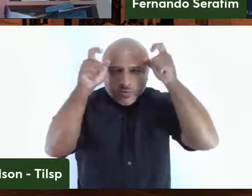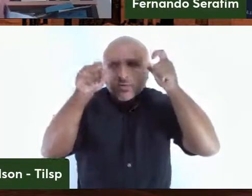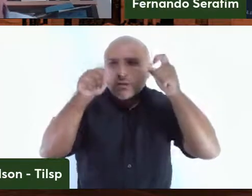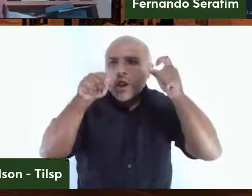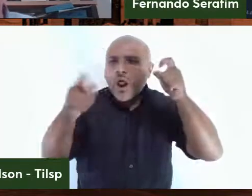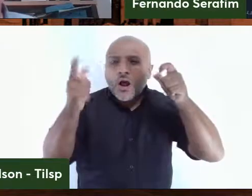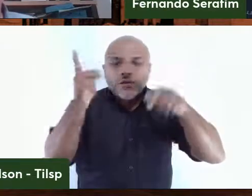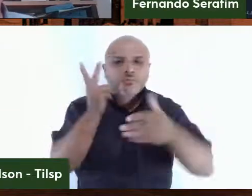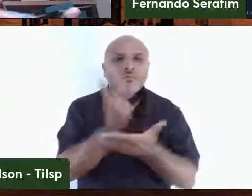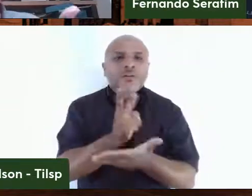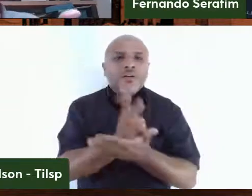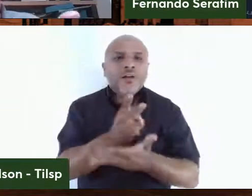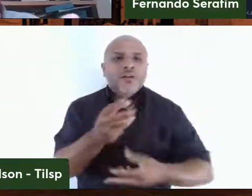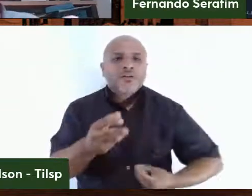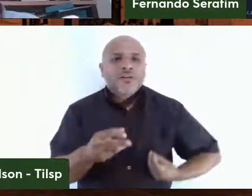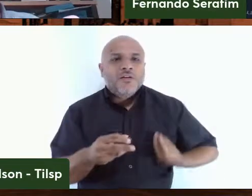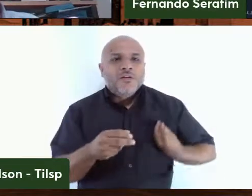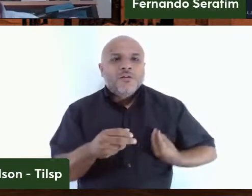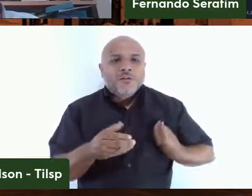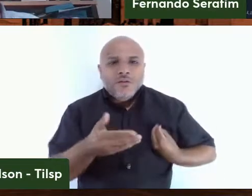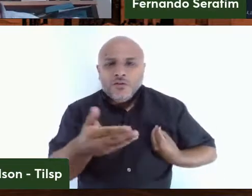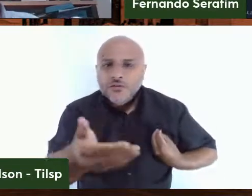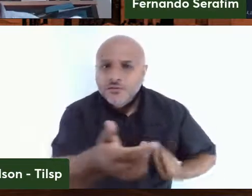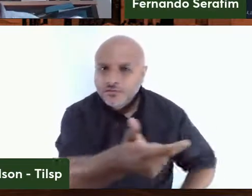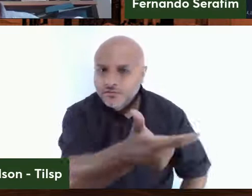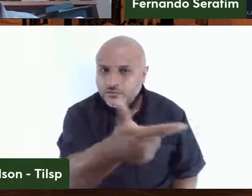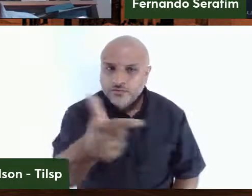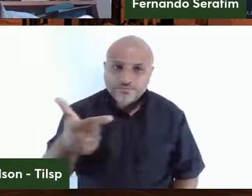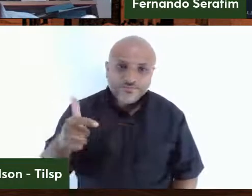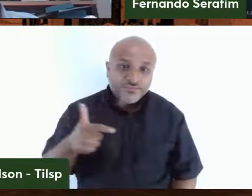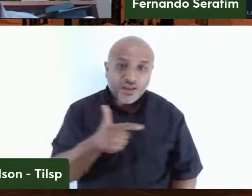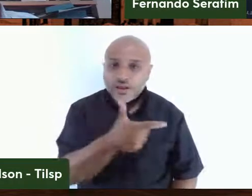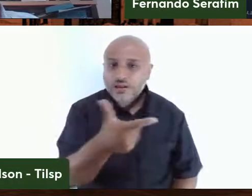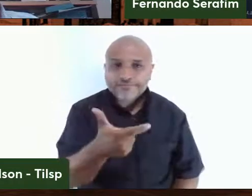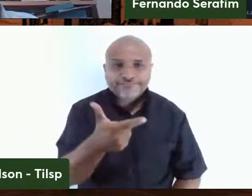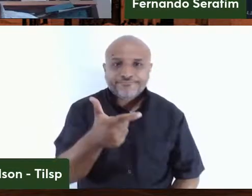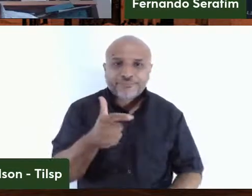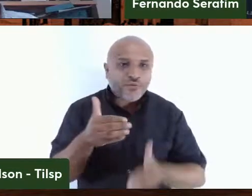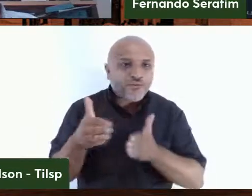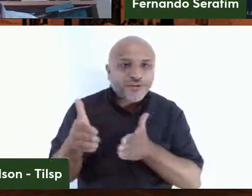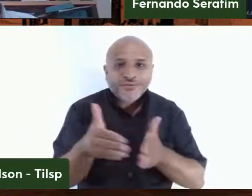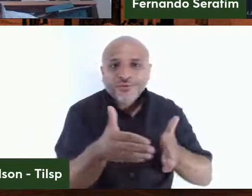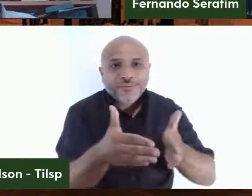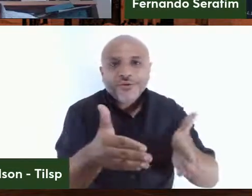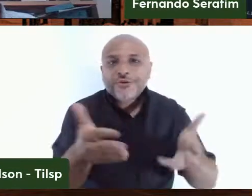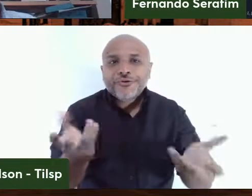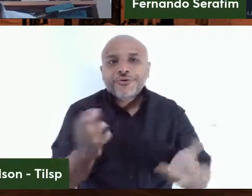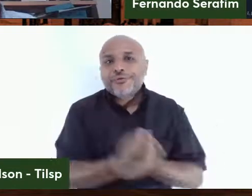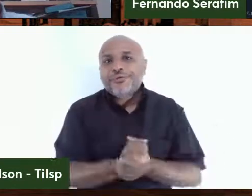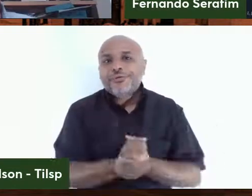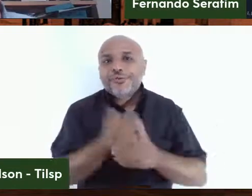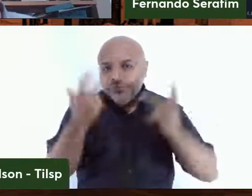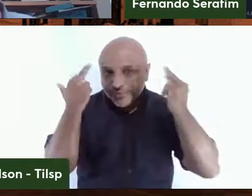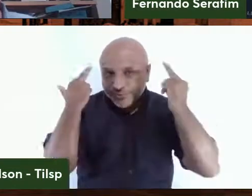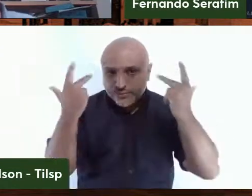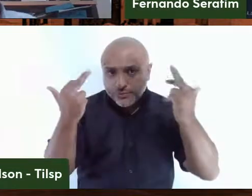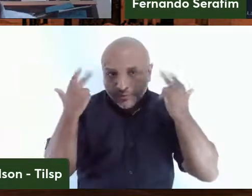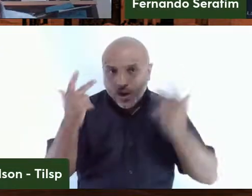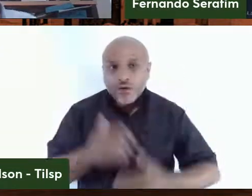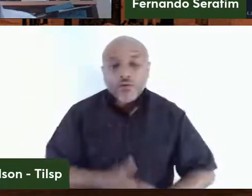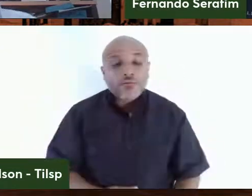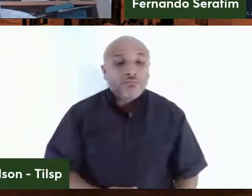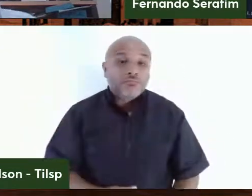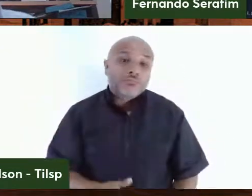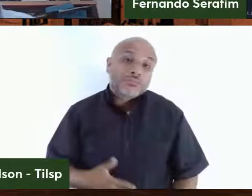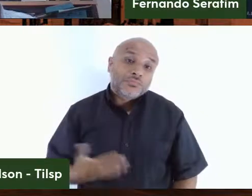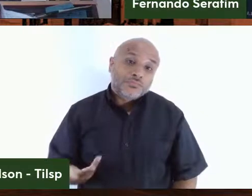para que essa vida não tenha, vamos dizer, não faça o seu percurso uhum. Normal. Porque se fizer,